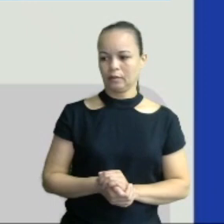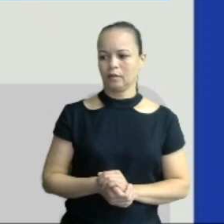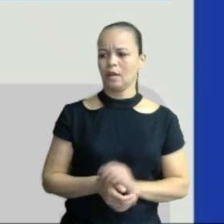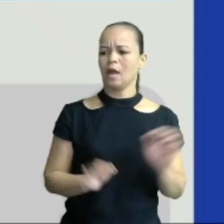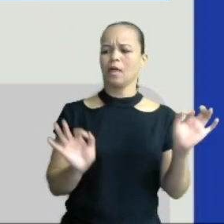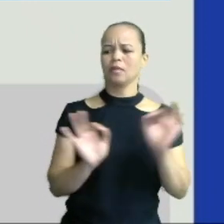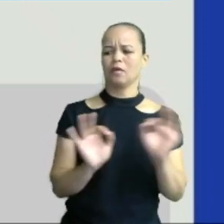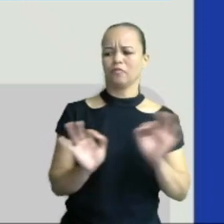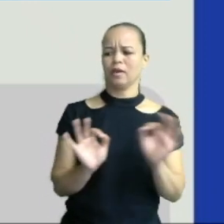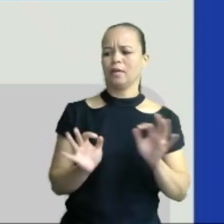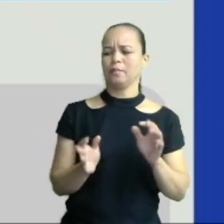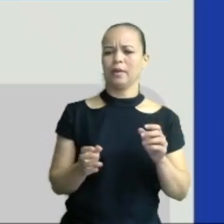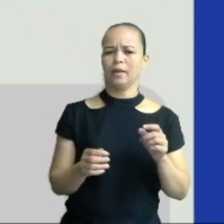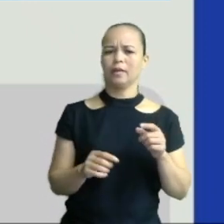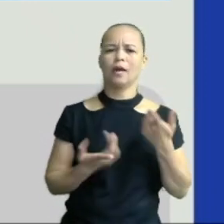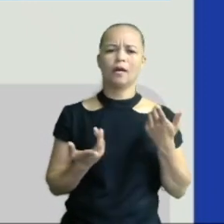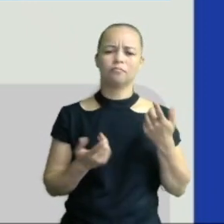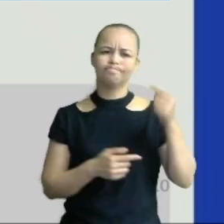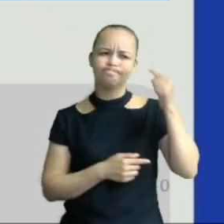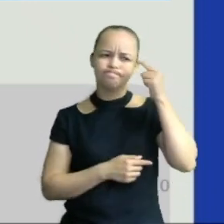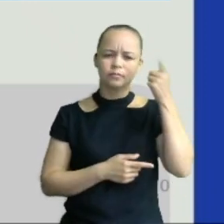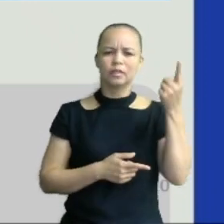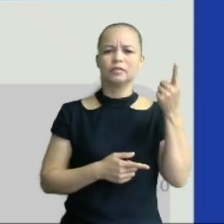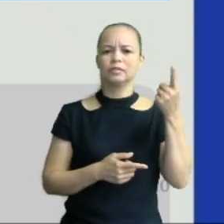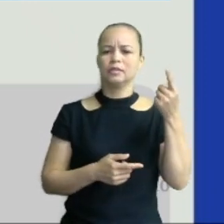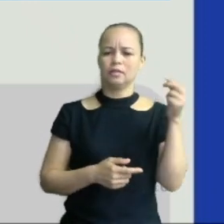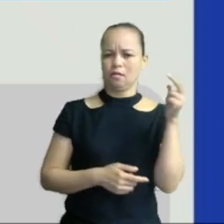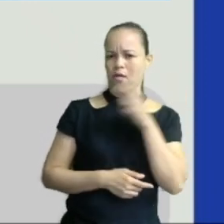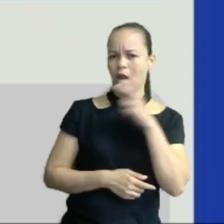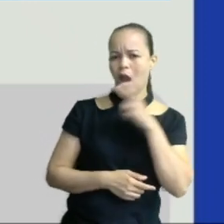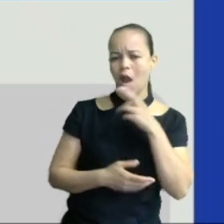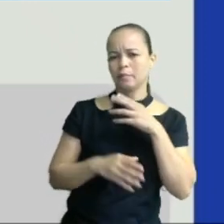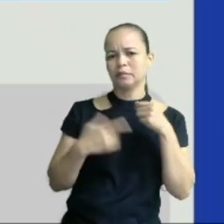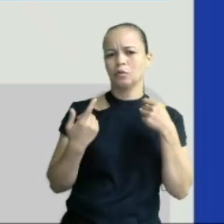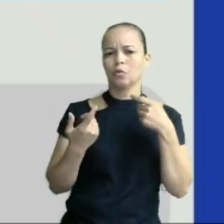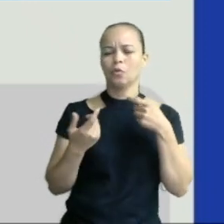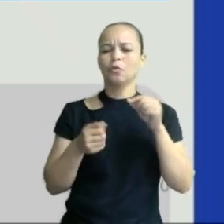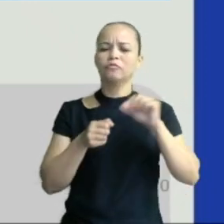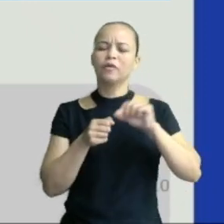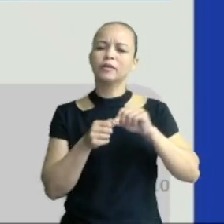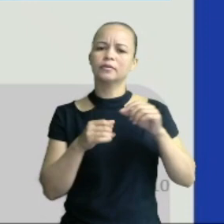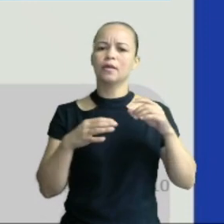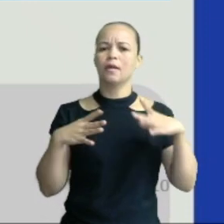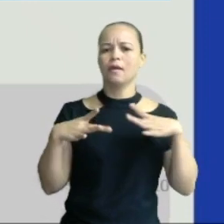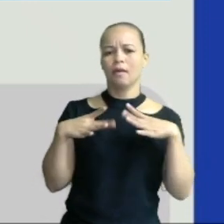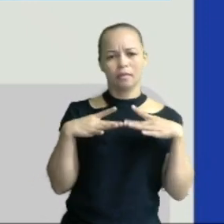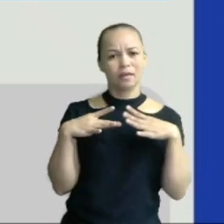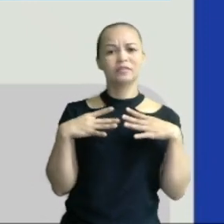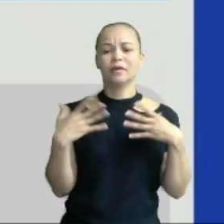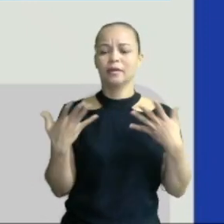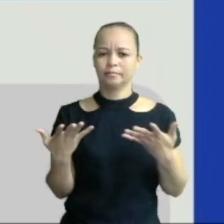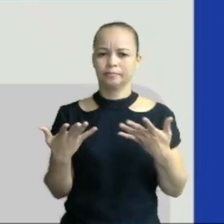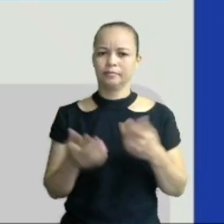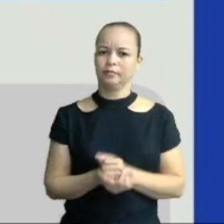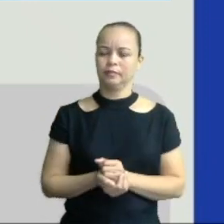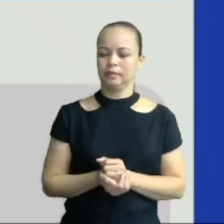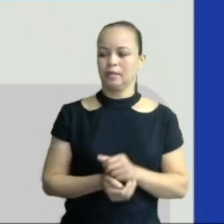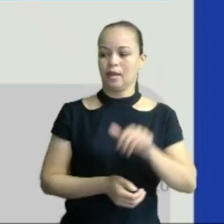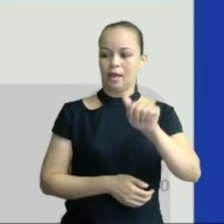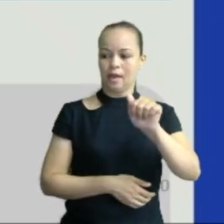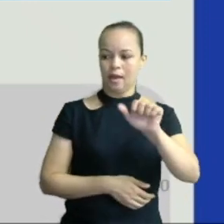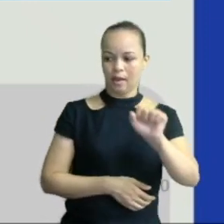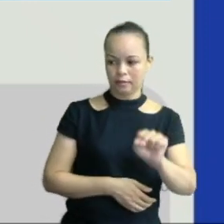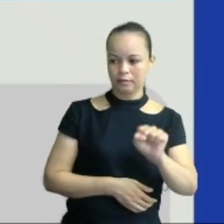pena decidir às pressas o que fazer nas férias. Às pressas é